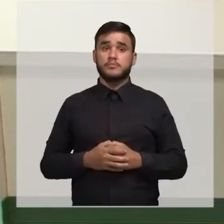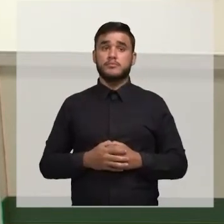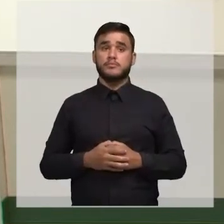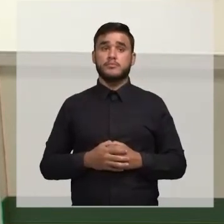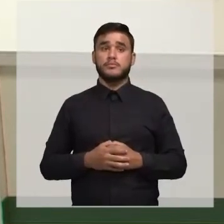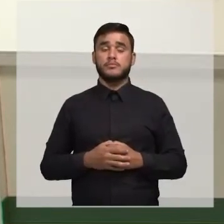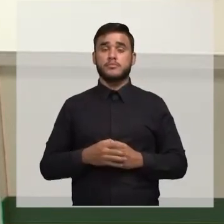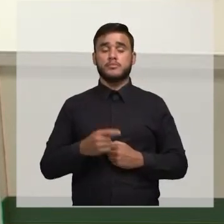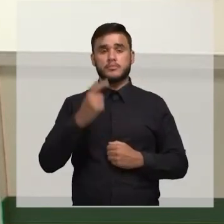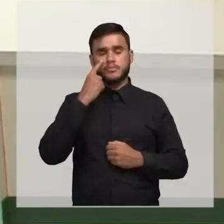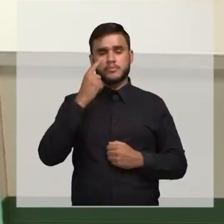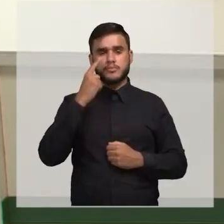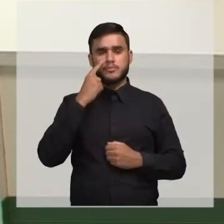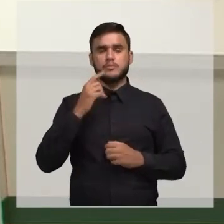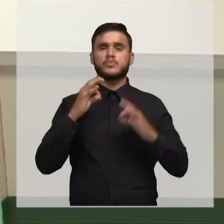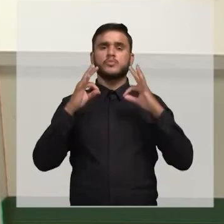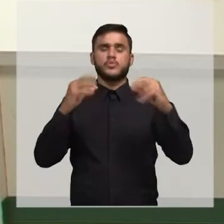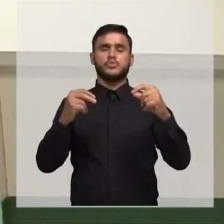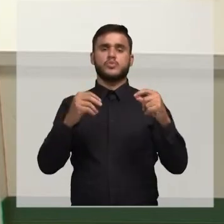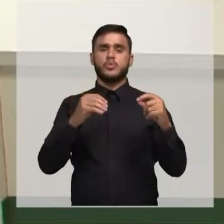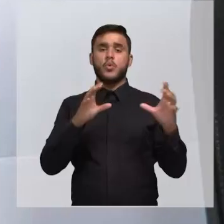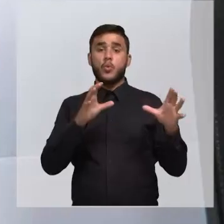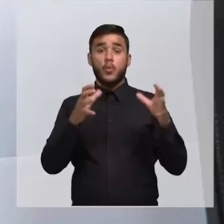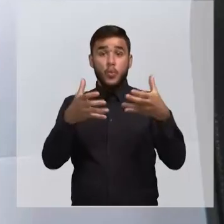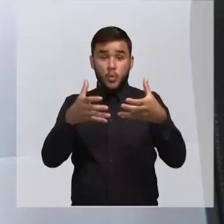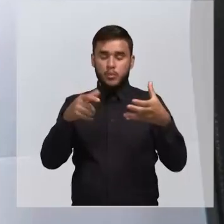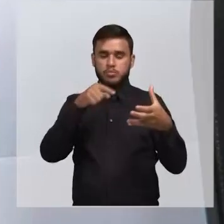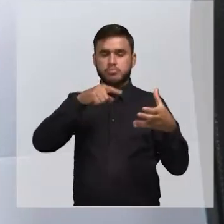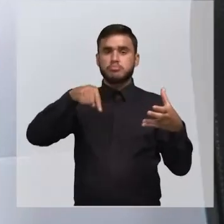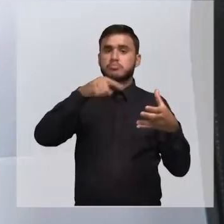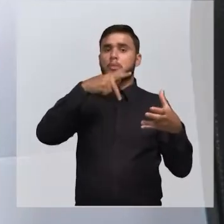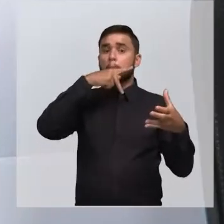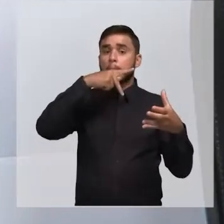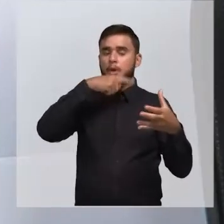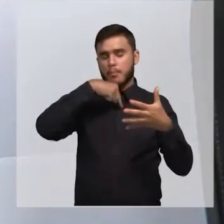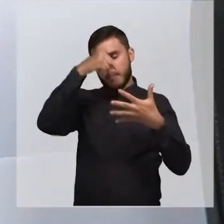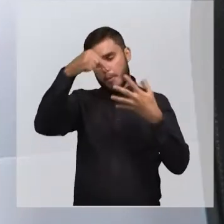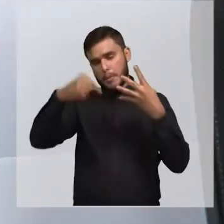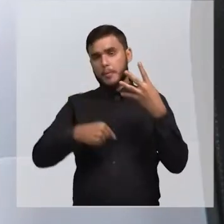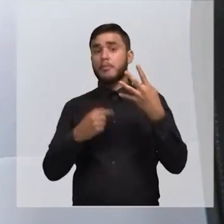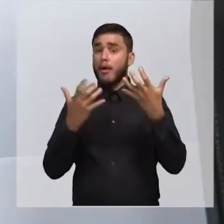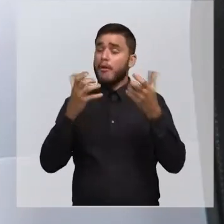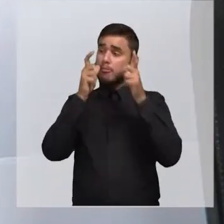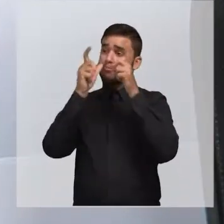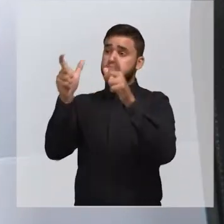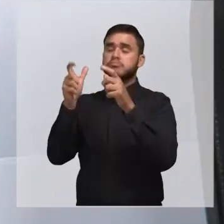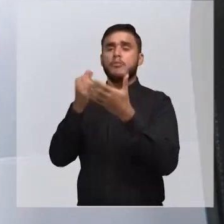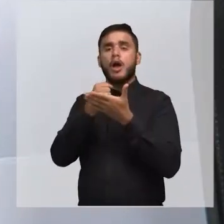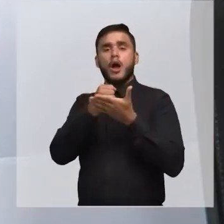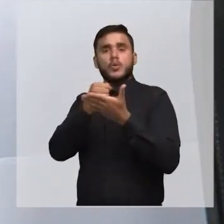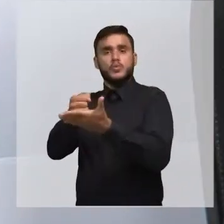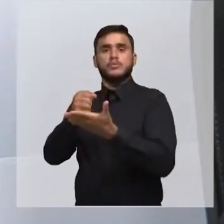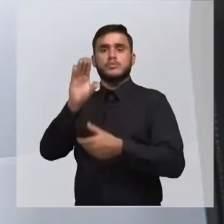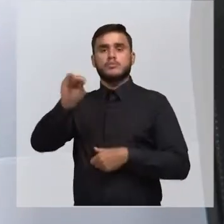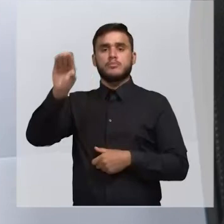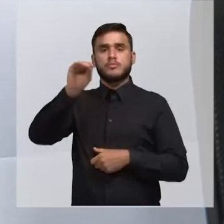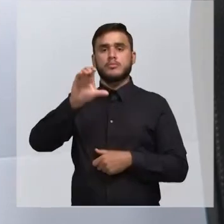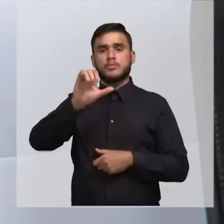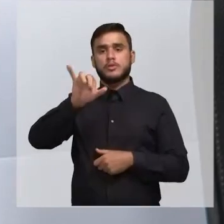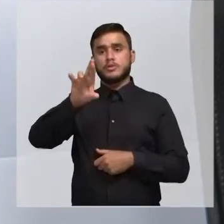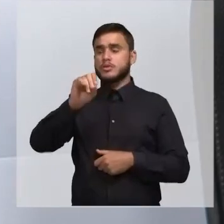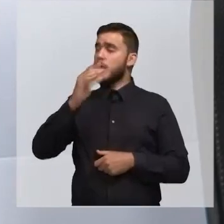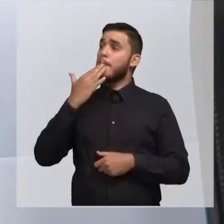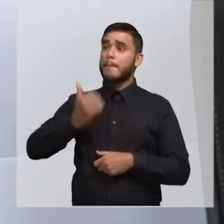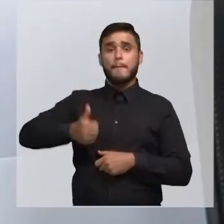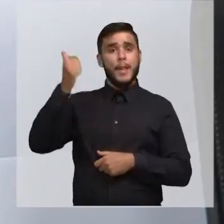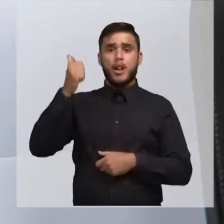dentro desse grupo chamado Centrão, eles têm sim um interesse de apoiar Ciro Gomes. Eles acham que é uma candidatura mais